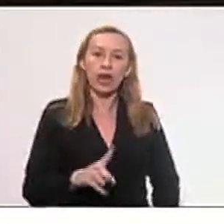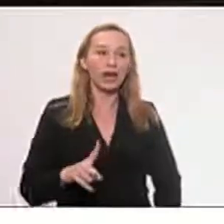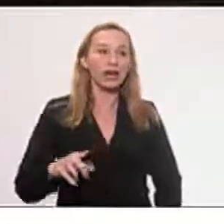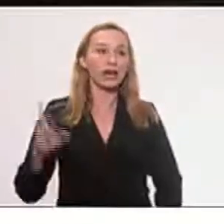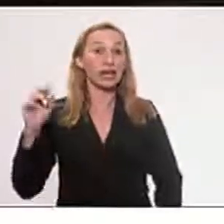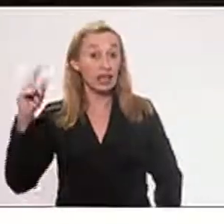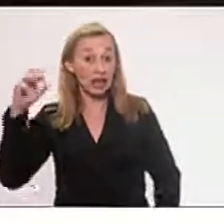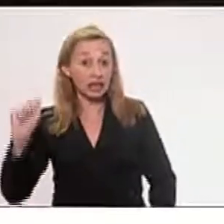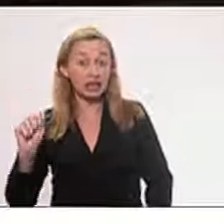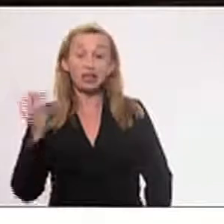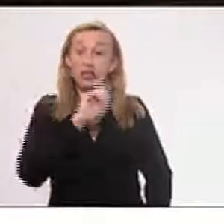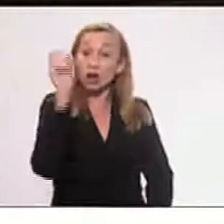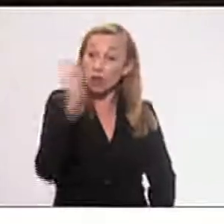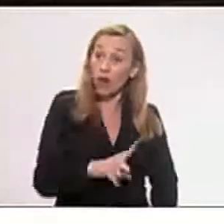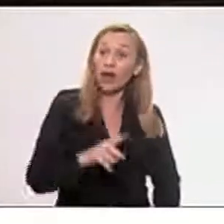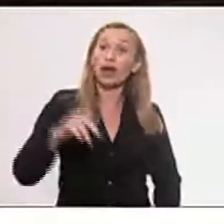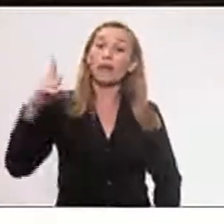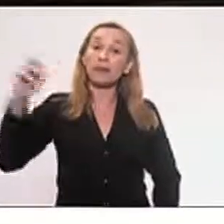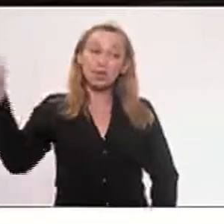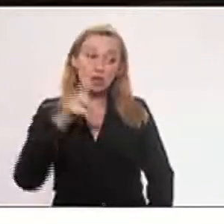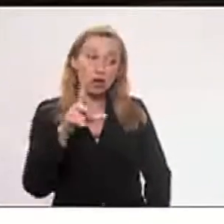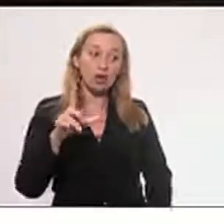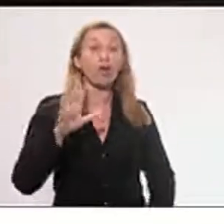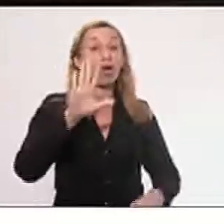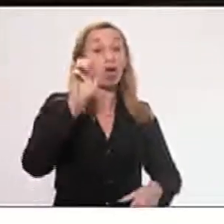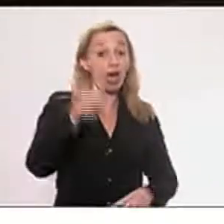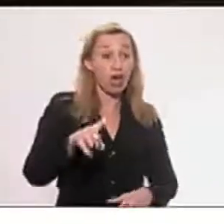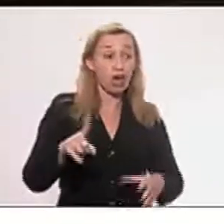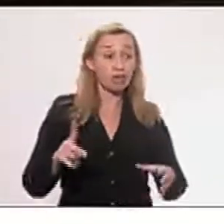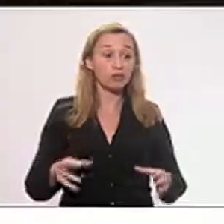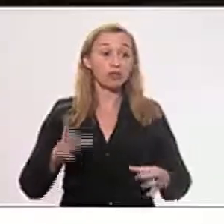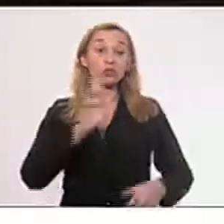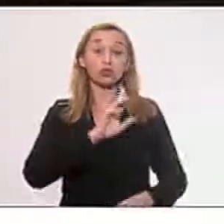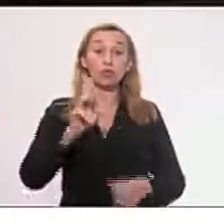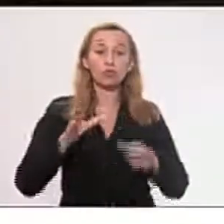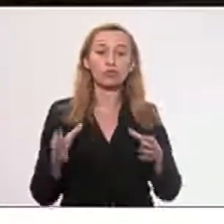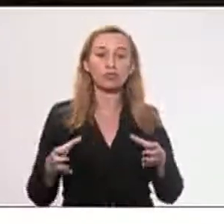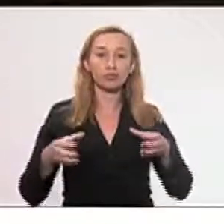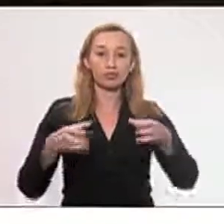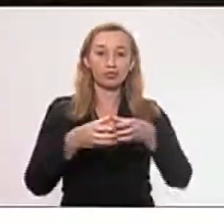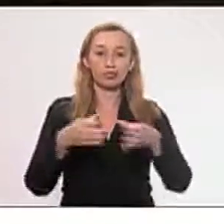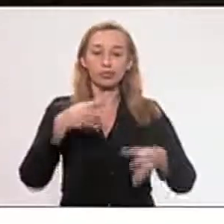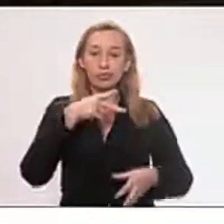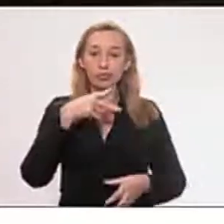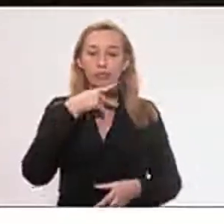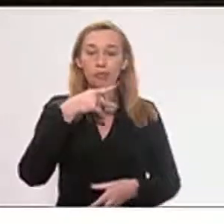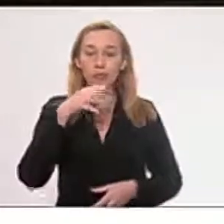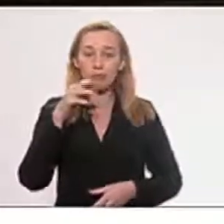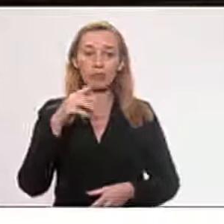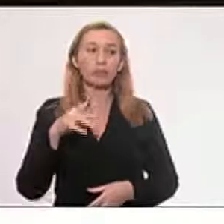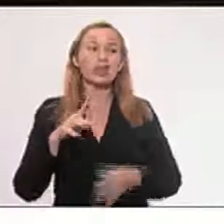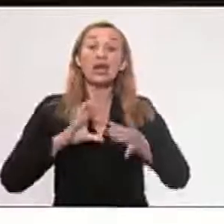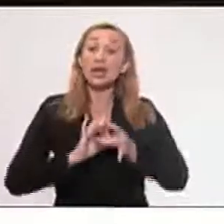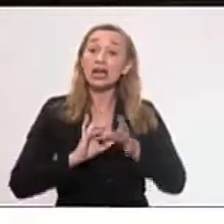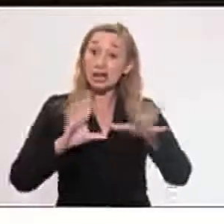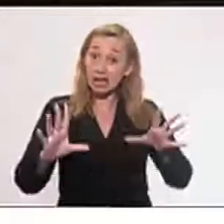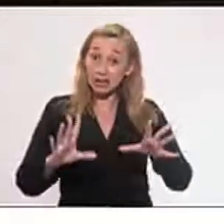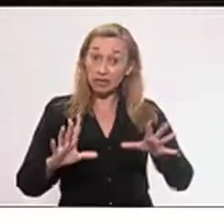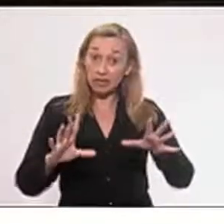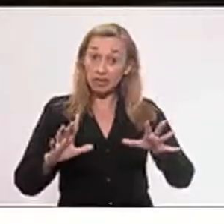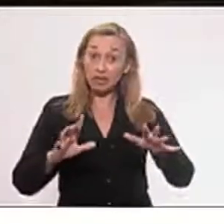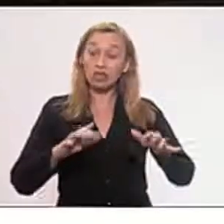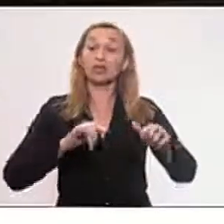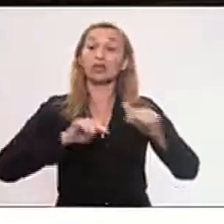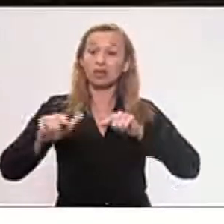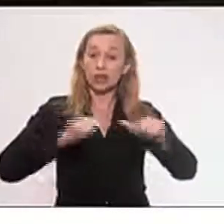é esquerda é a autonomia do parlamento é a autonomia do livre exercício dos mandatos que nos foram conferidos